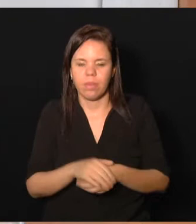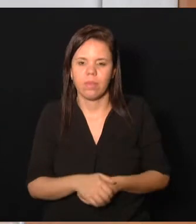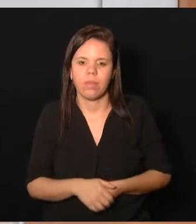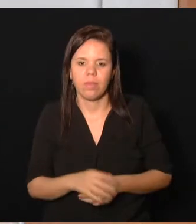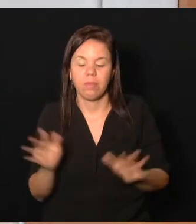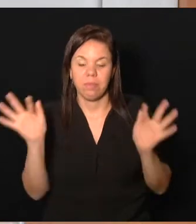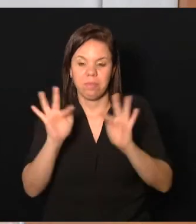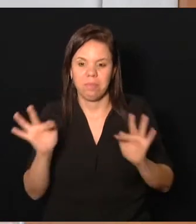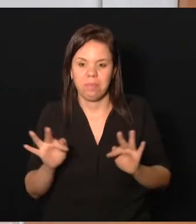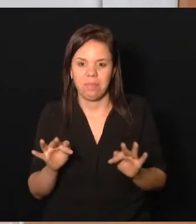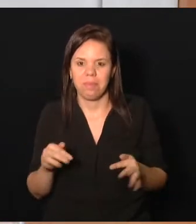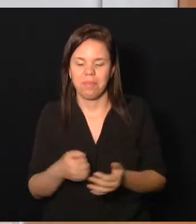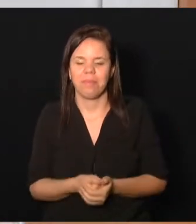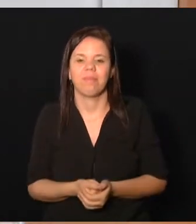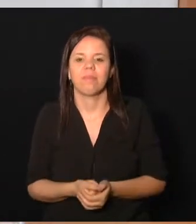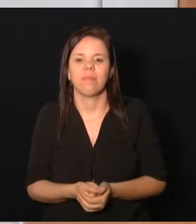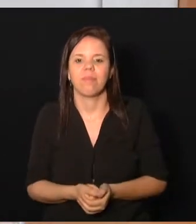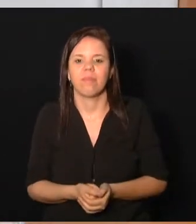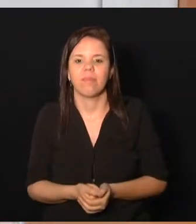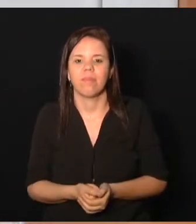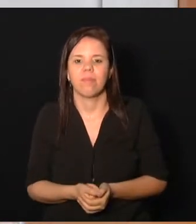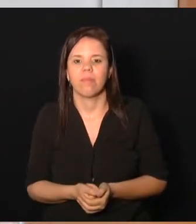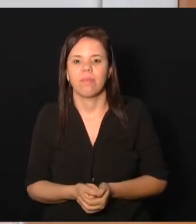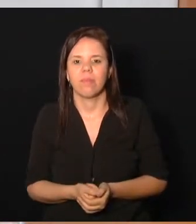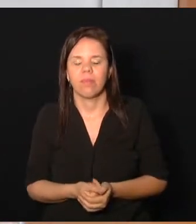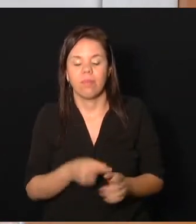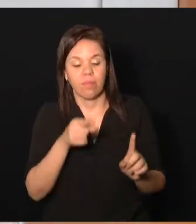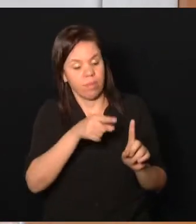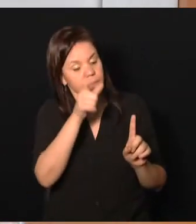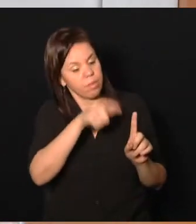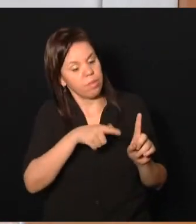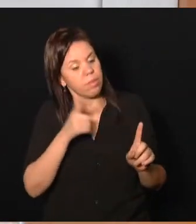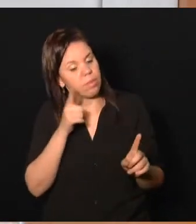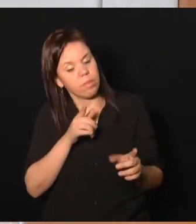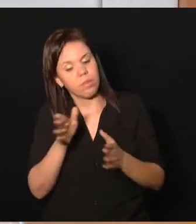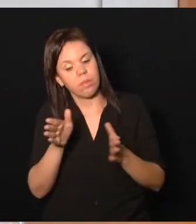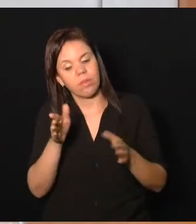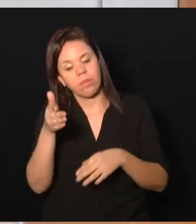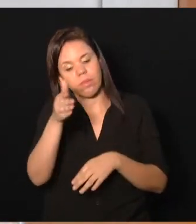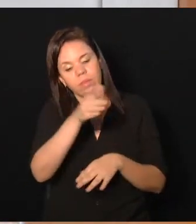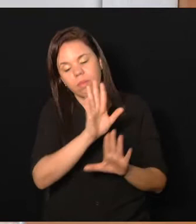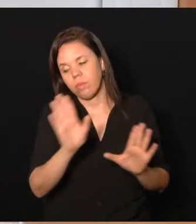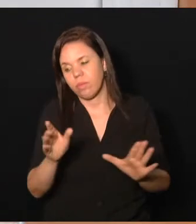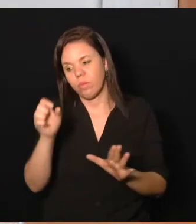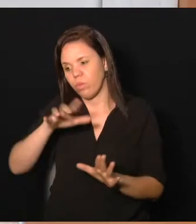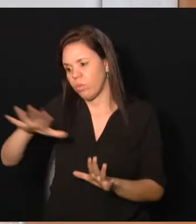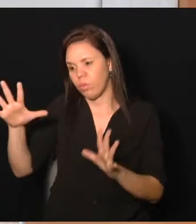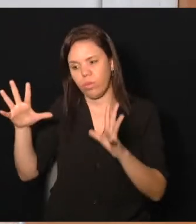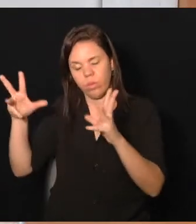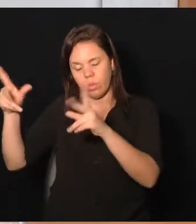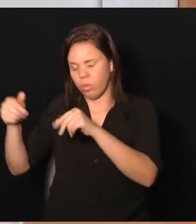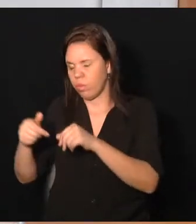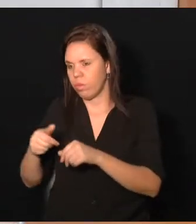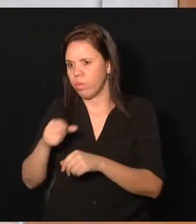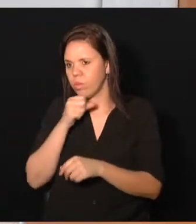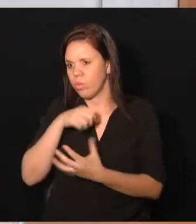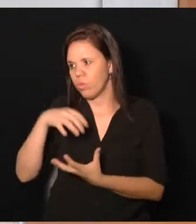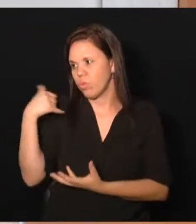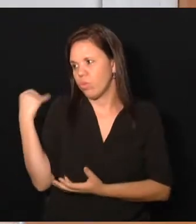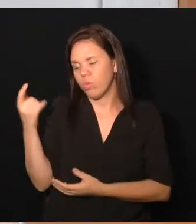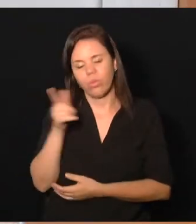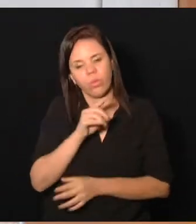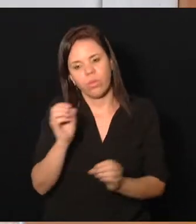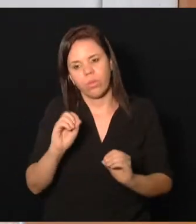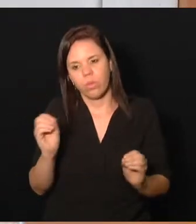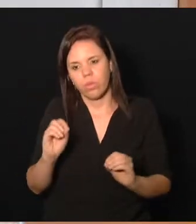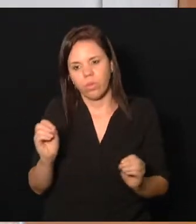mais feliz ainda. Ele consegue acesso, mas o idoso em geral não consegue acesso. O idoso, ele precisa